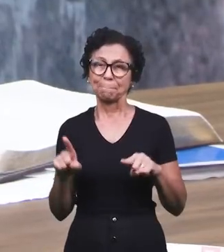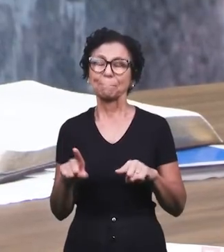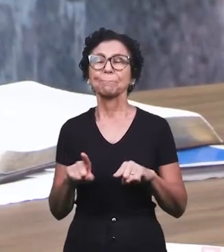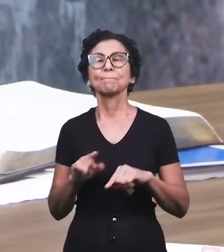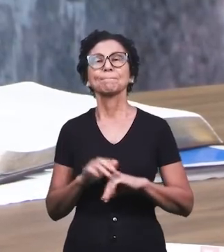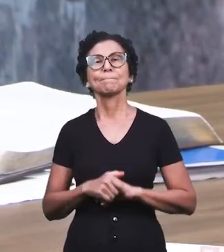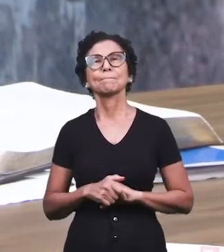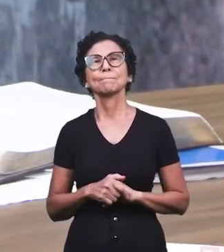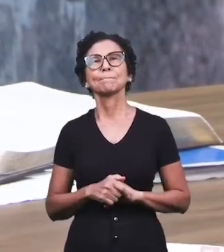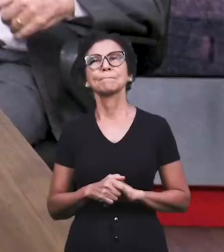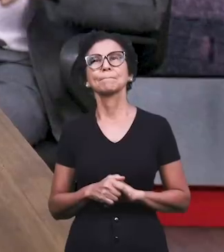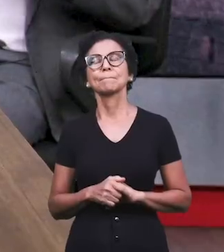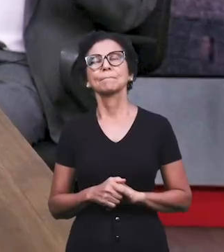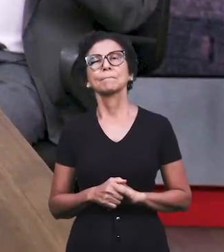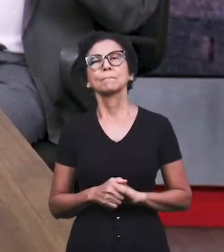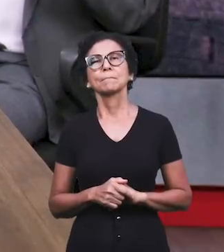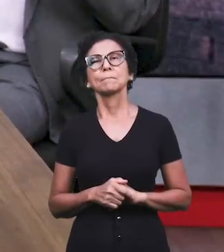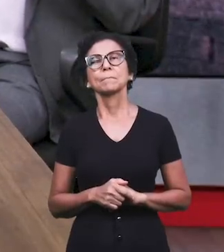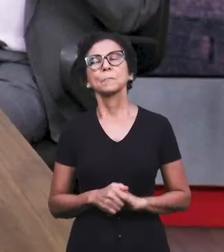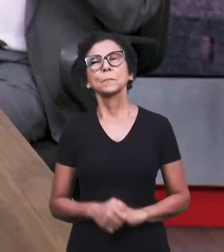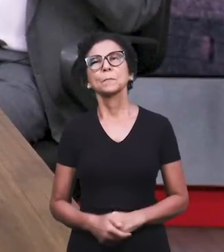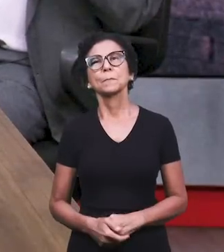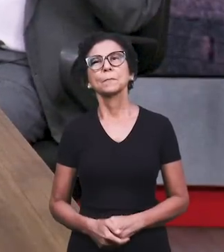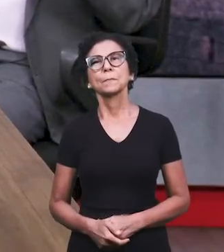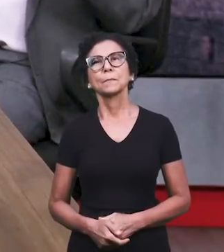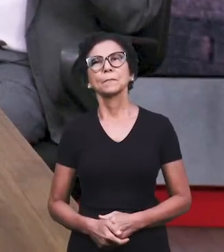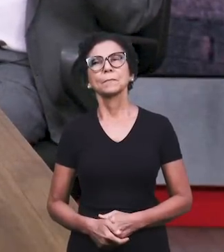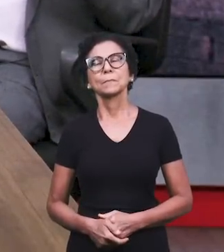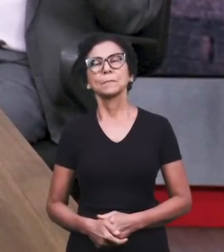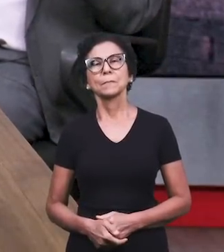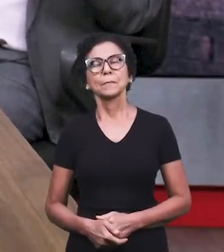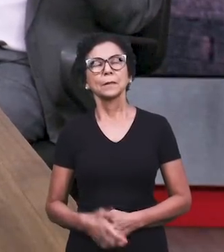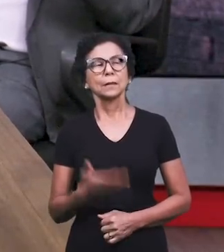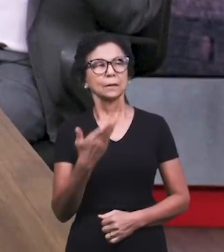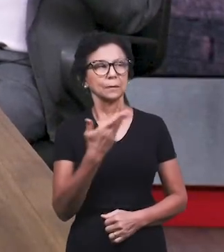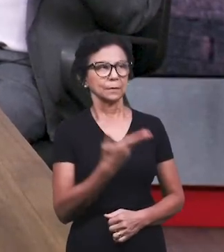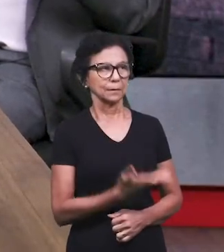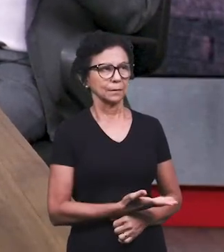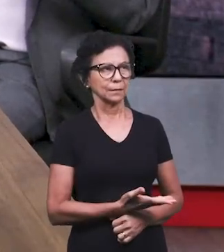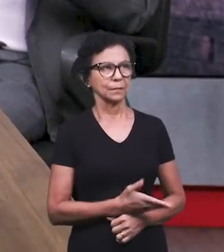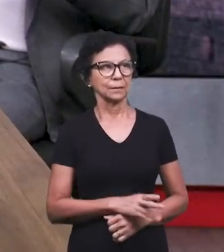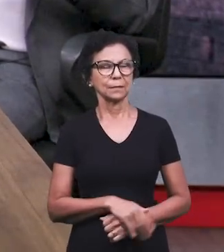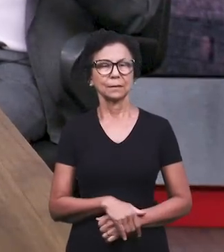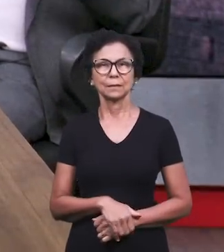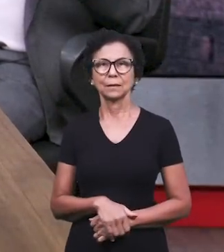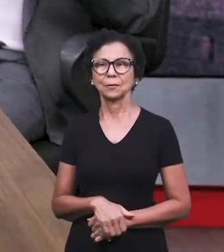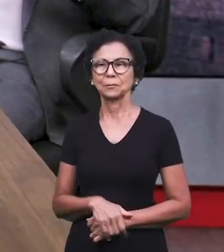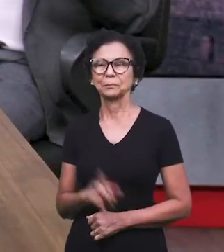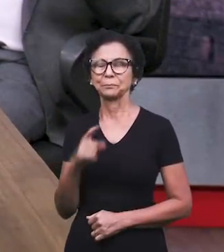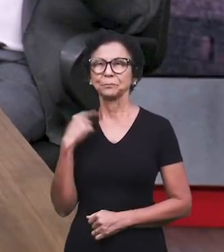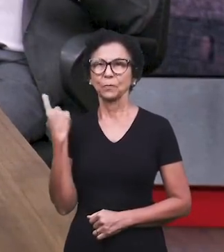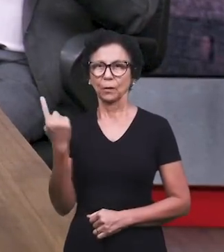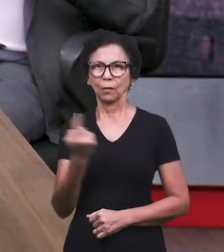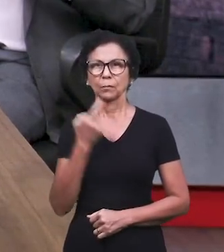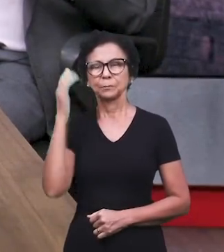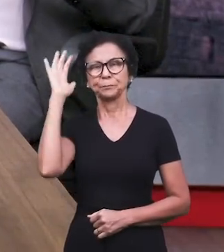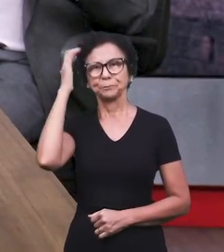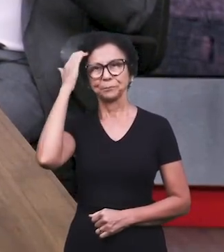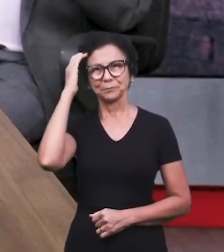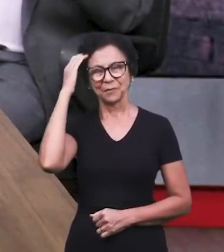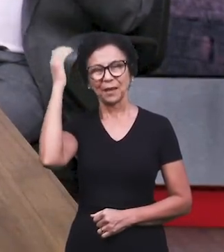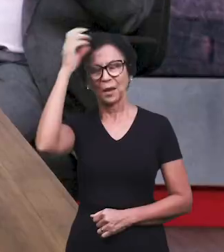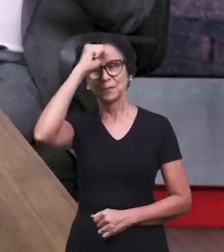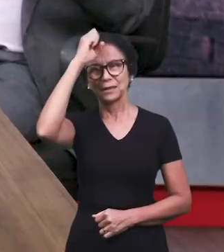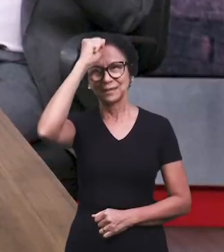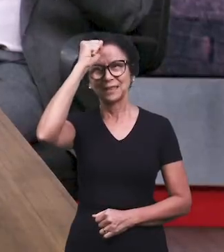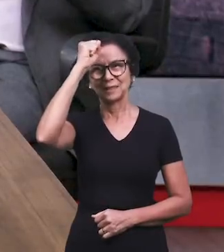cristãos. Então, pastor Serlon, aqui para compreender melhor, nós todos aqui estamos buscando aprender,